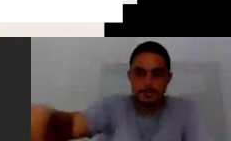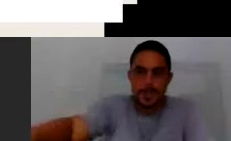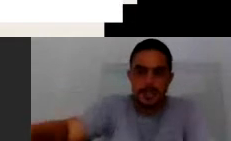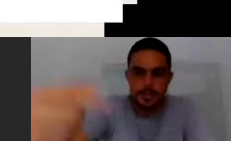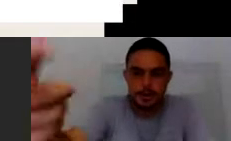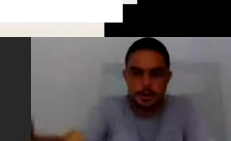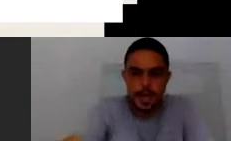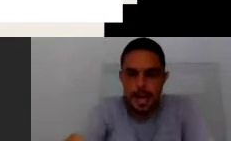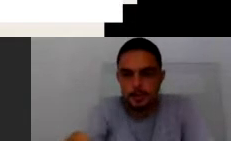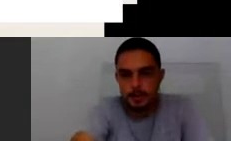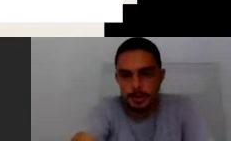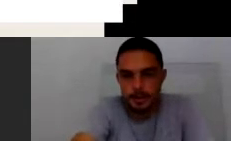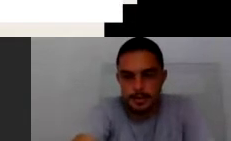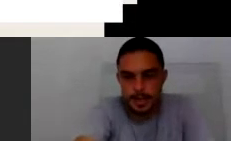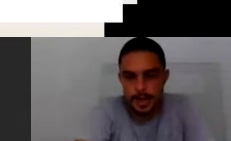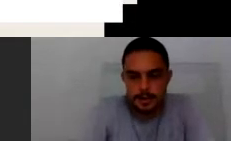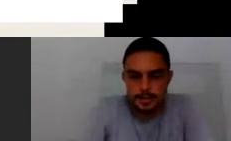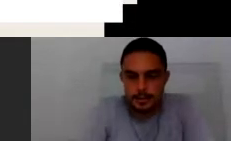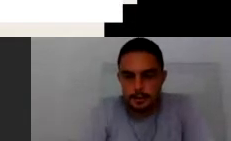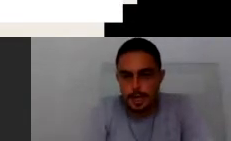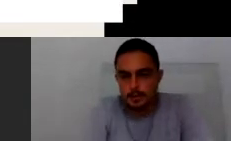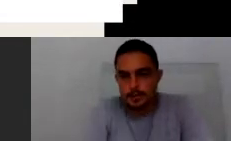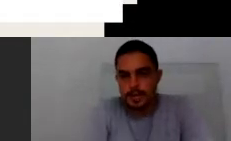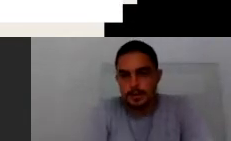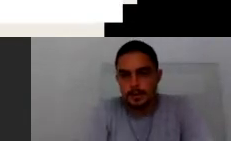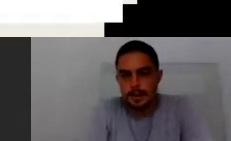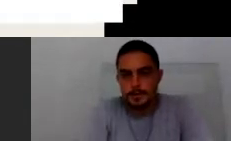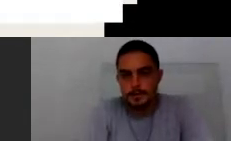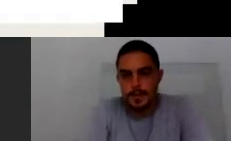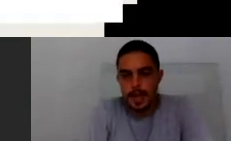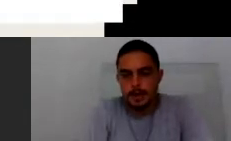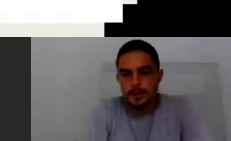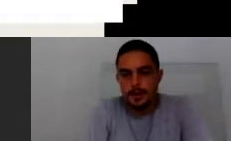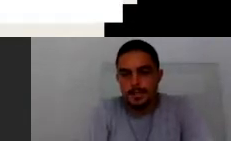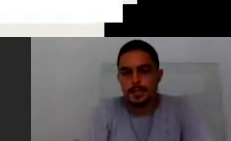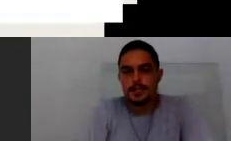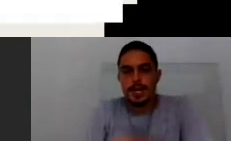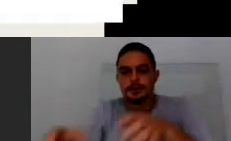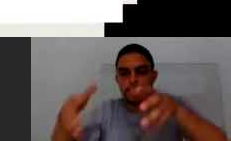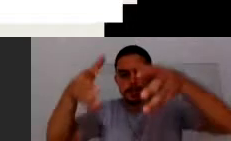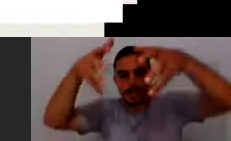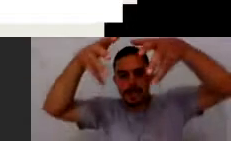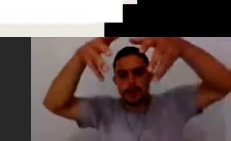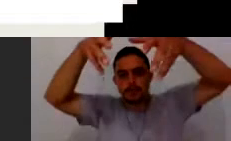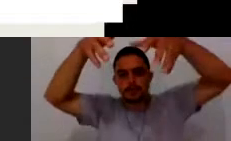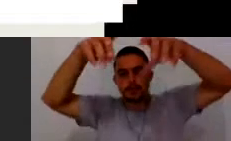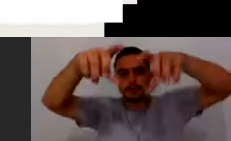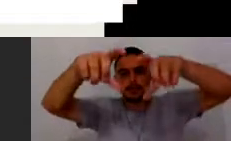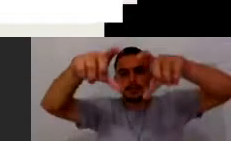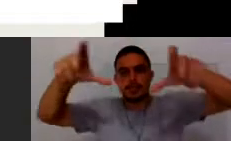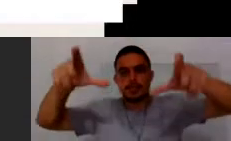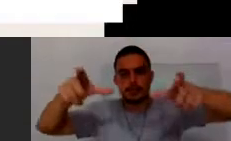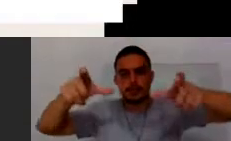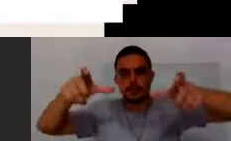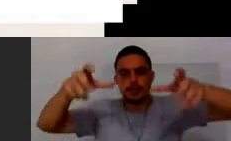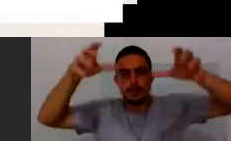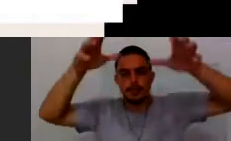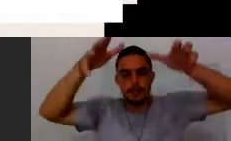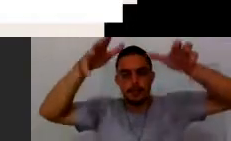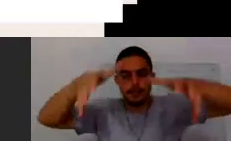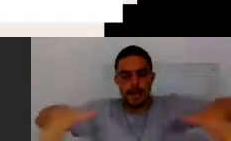vertical aqui, essa outra água aqui, ó, externa, essa outra água externa aqui, ela não vai deixar com que essa água do